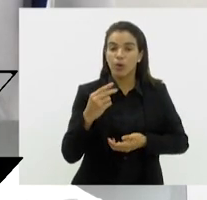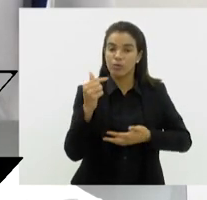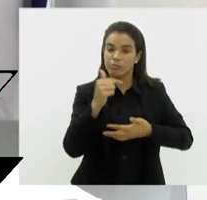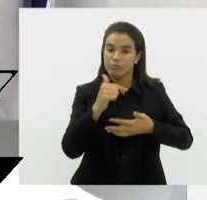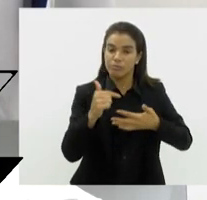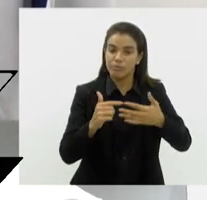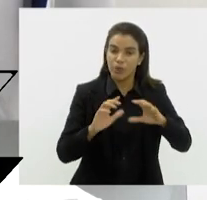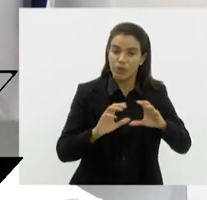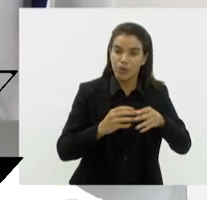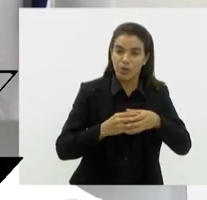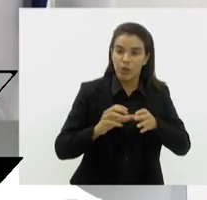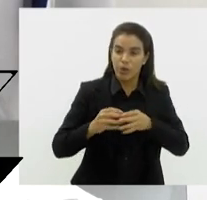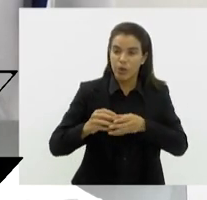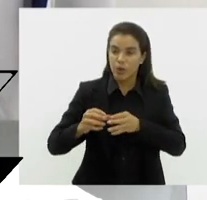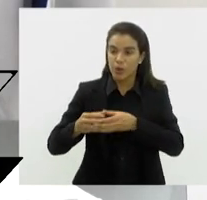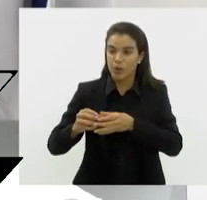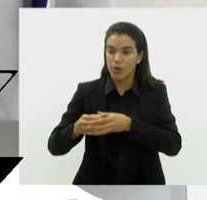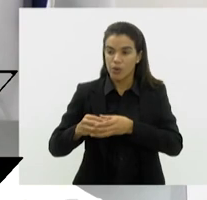comissões,